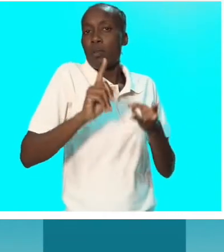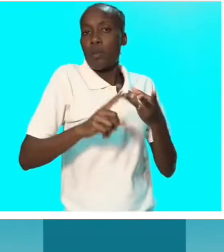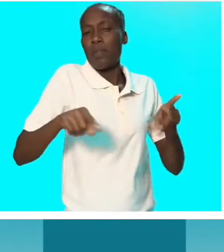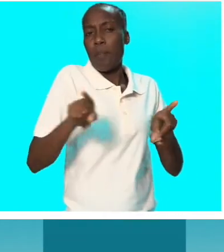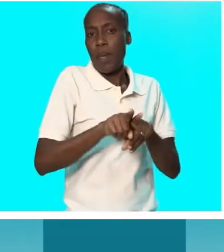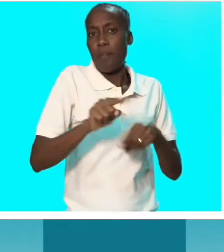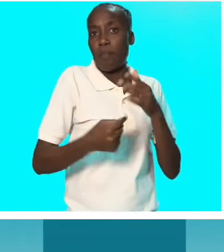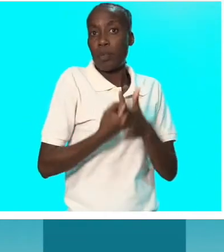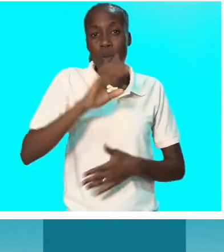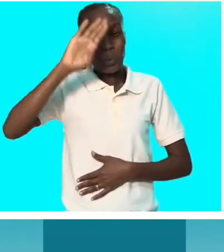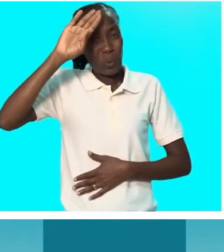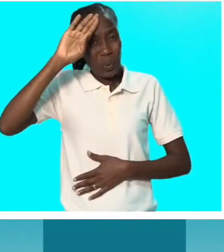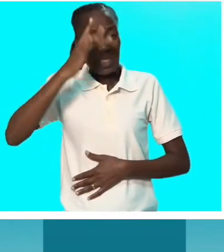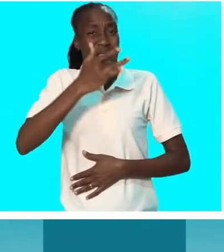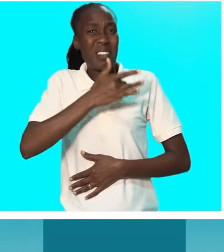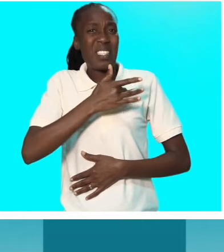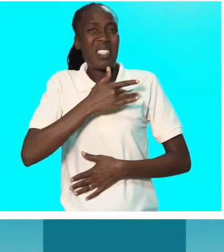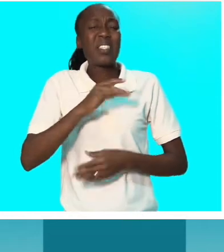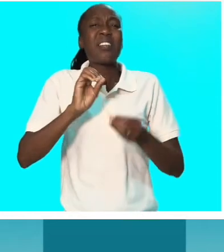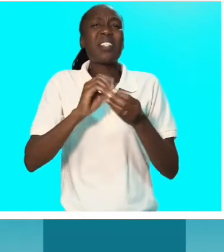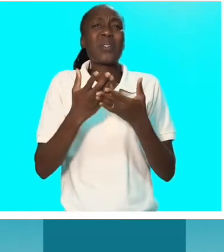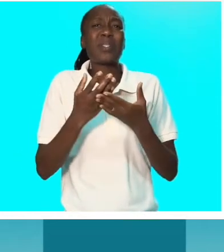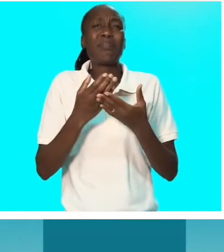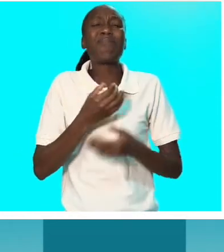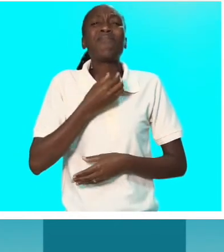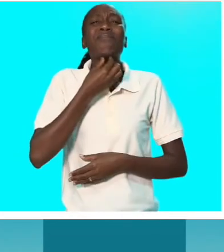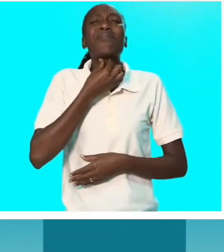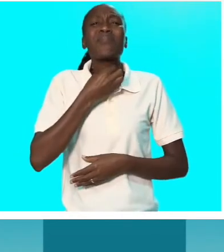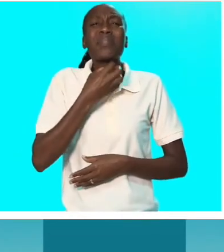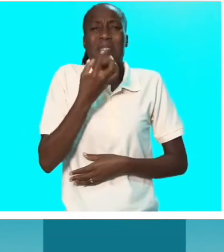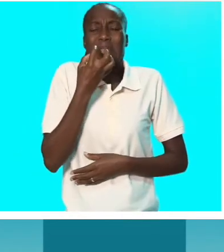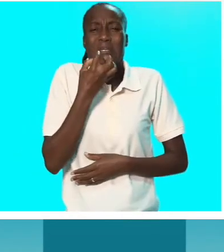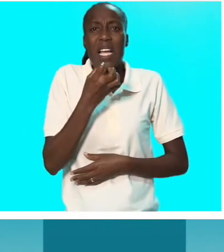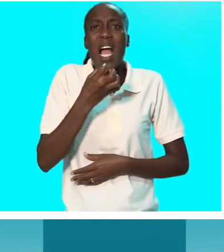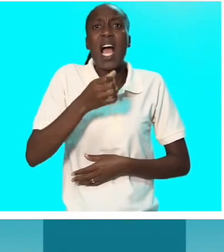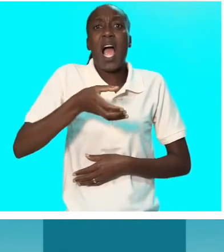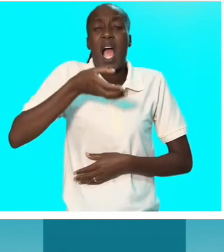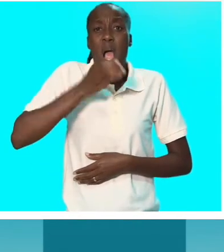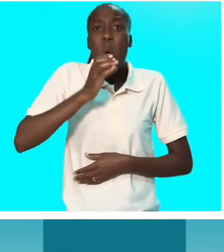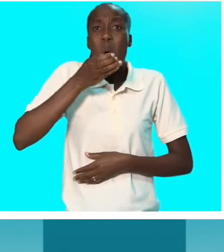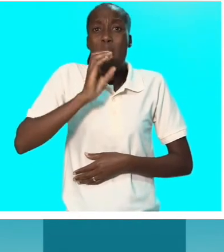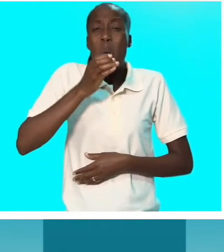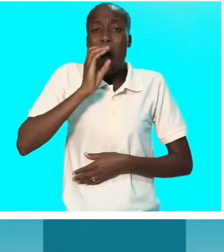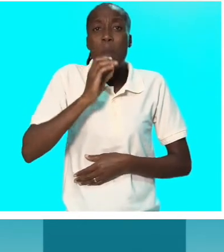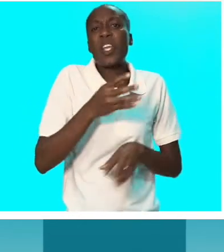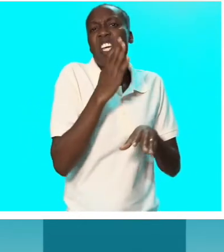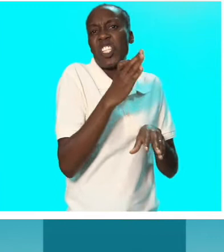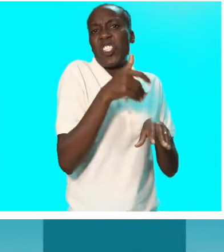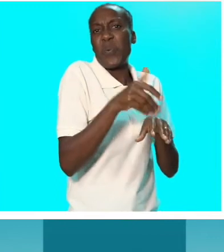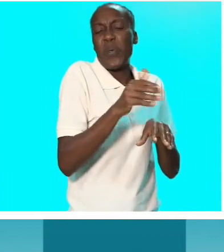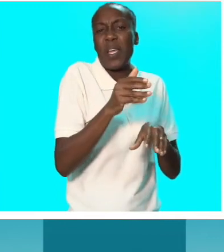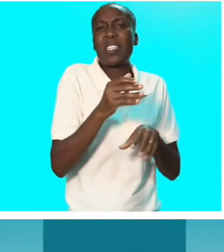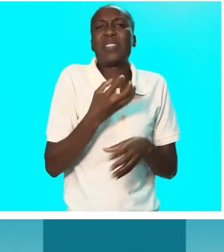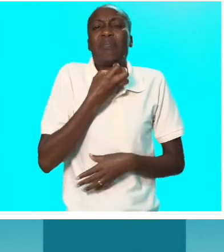sintoma fundamental é a pessoa sentir muita sede. Como está a perder muita água, tem que repor. E a